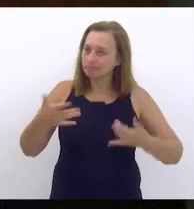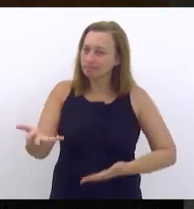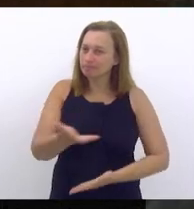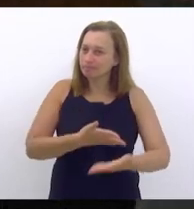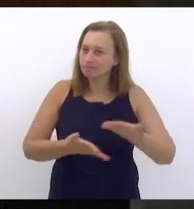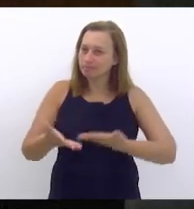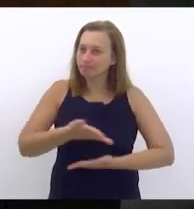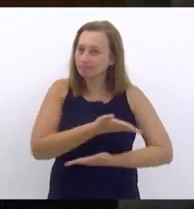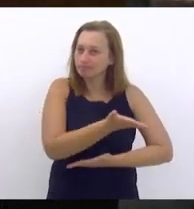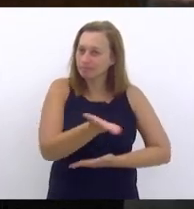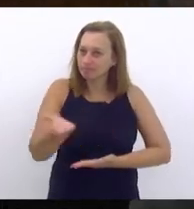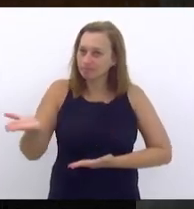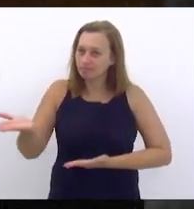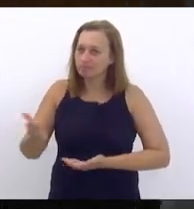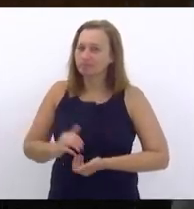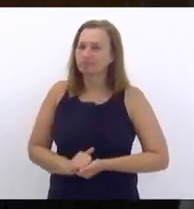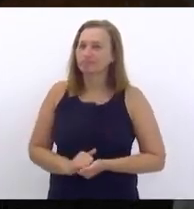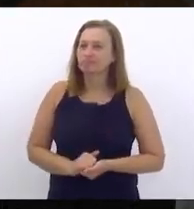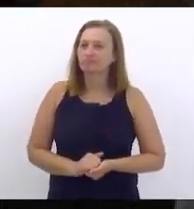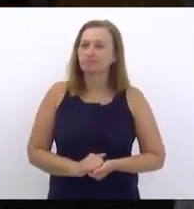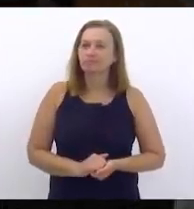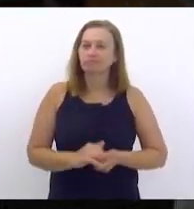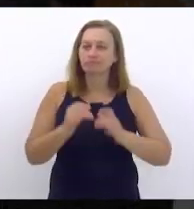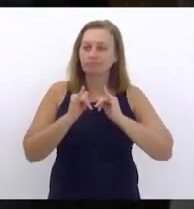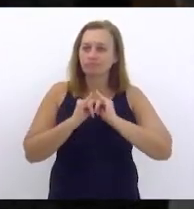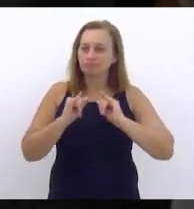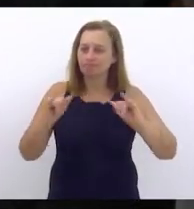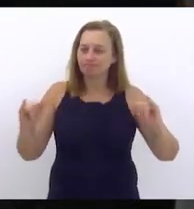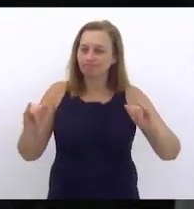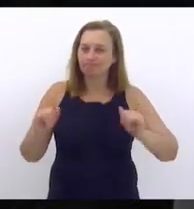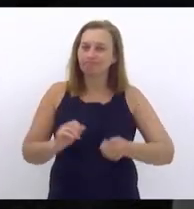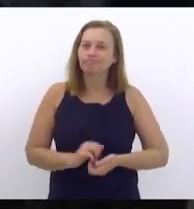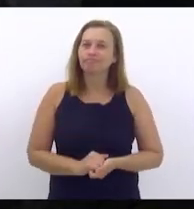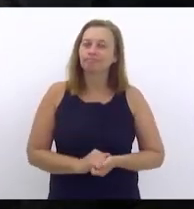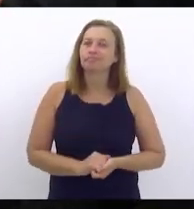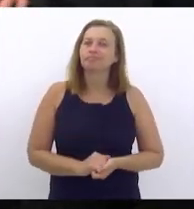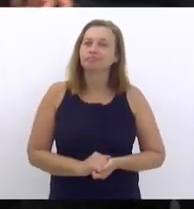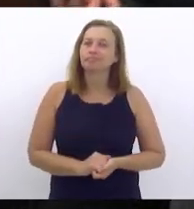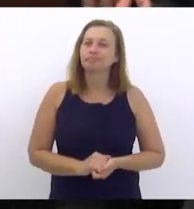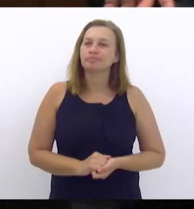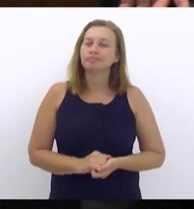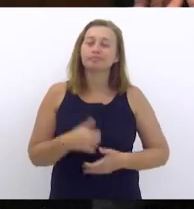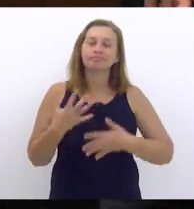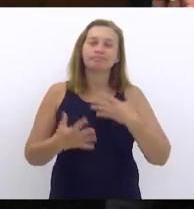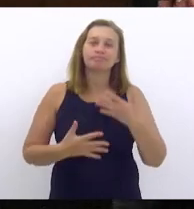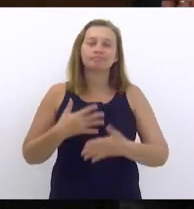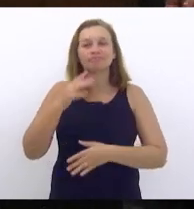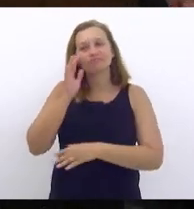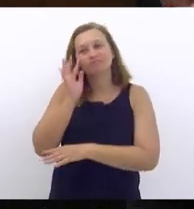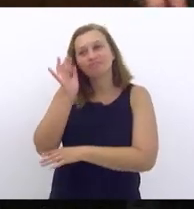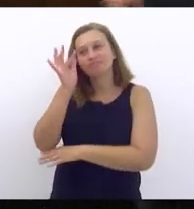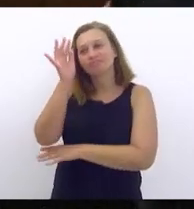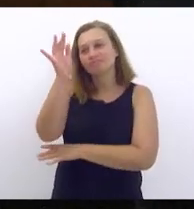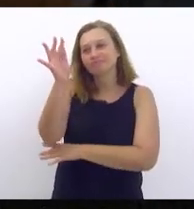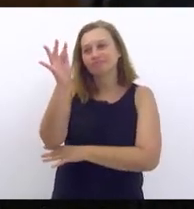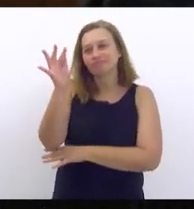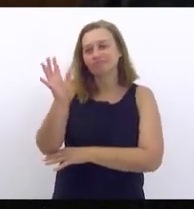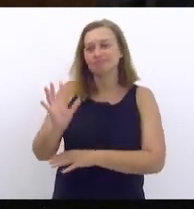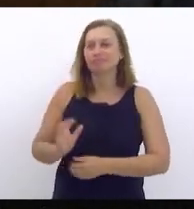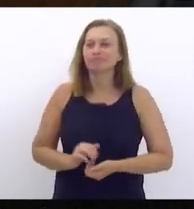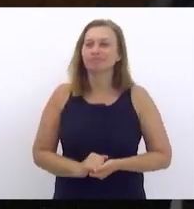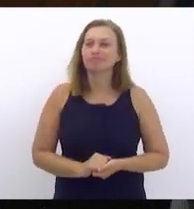com vocês uma notícia que brilha com esperança na